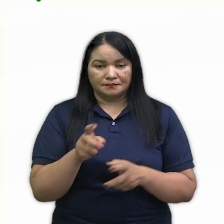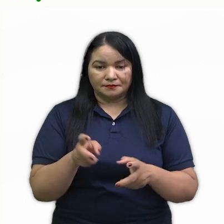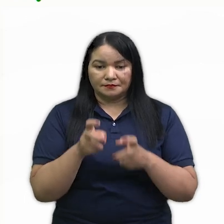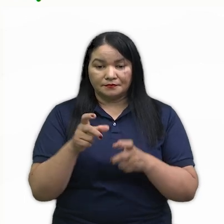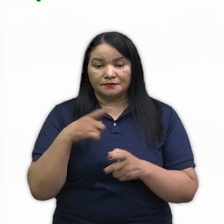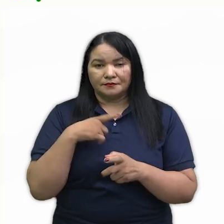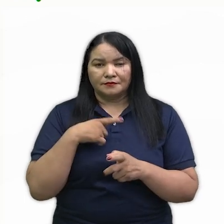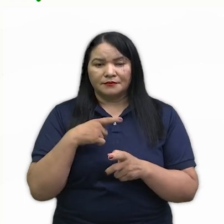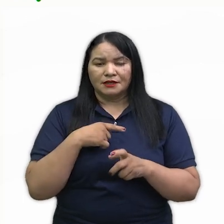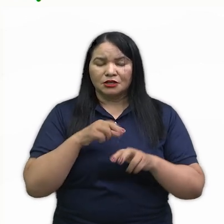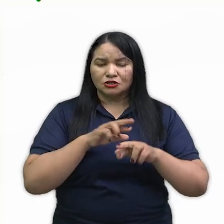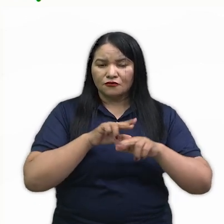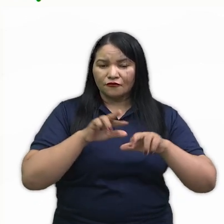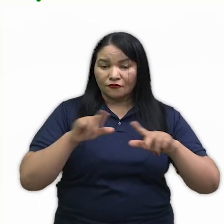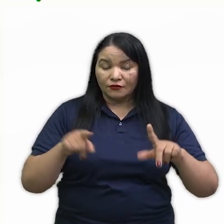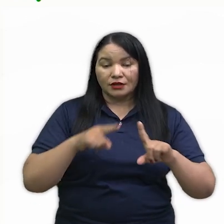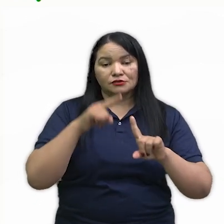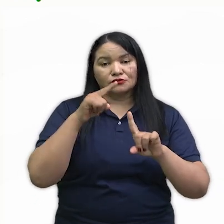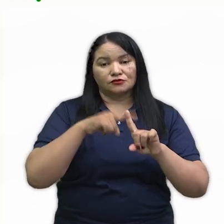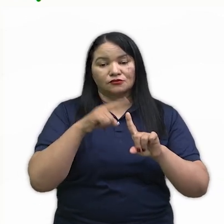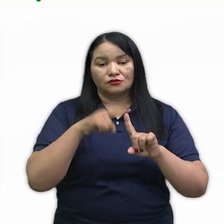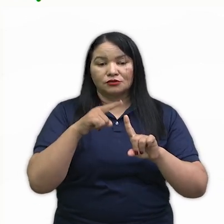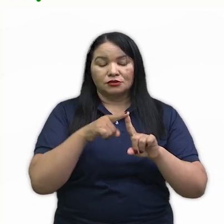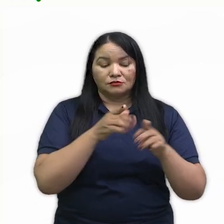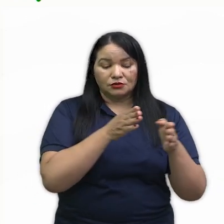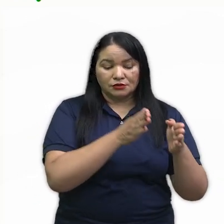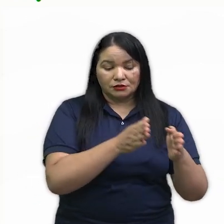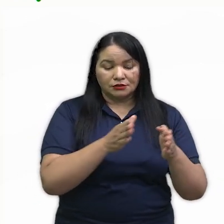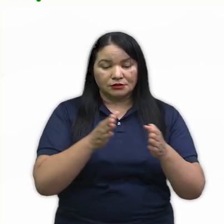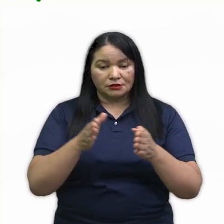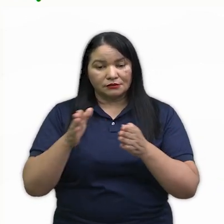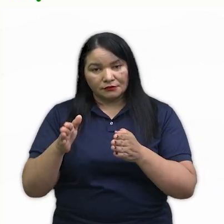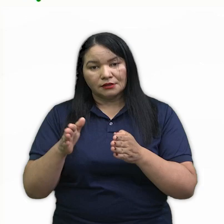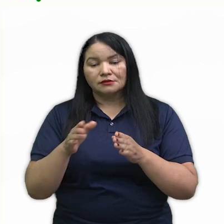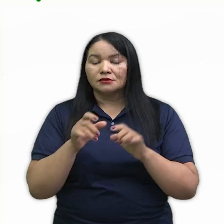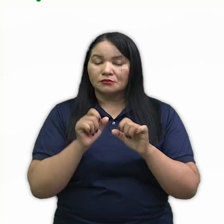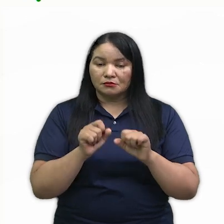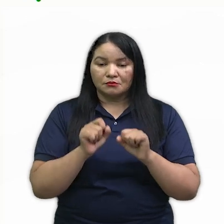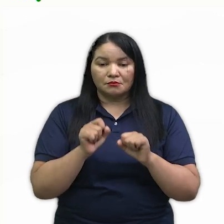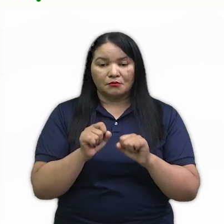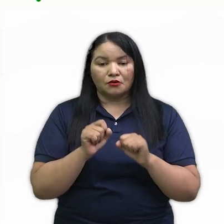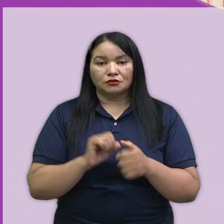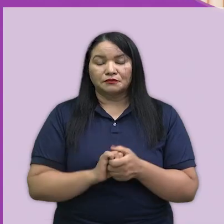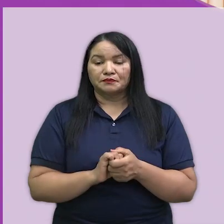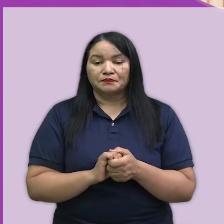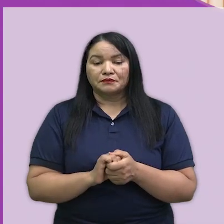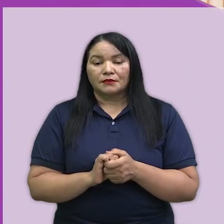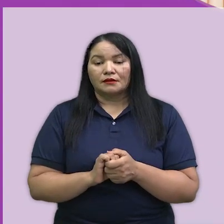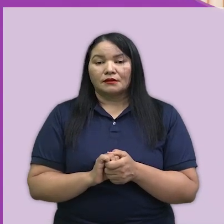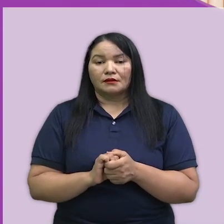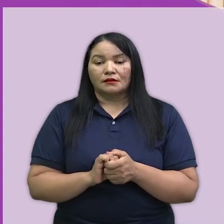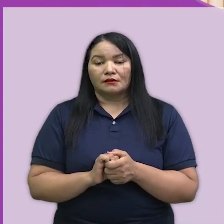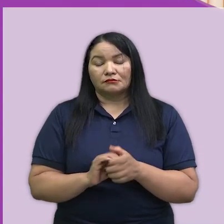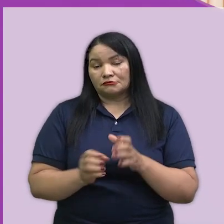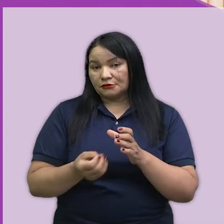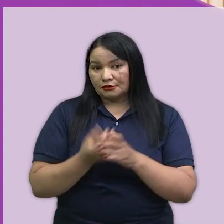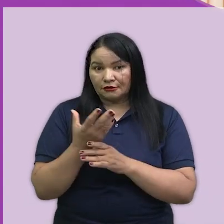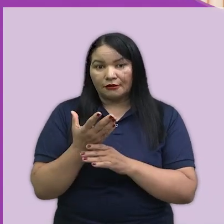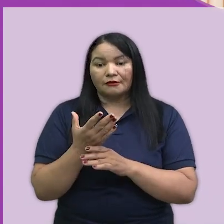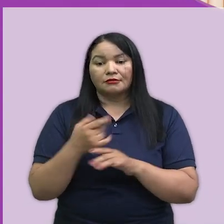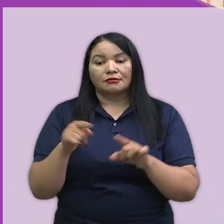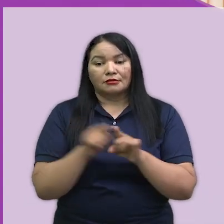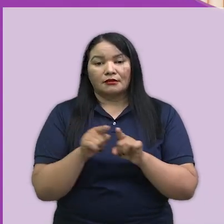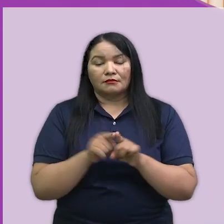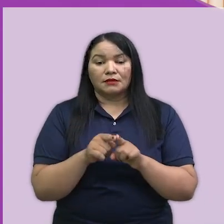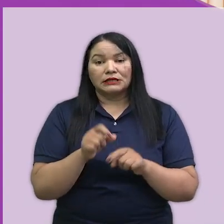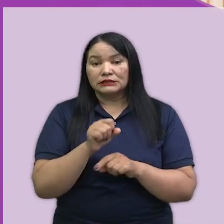que nós temos vários tipos de sequências que a gente pode criar. E, de novo, para